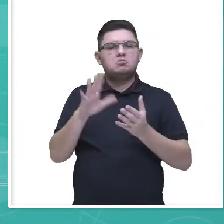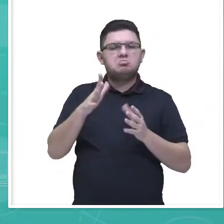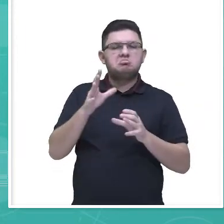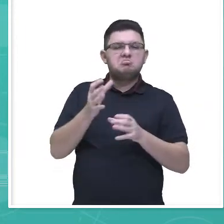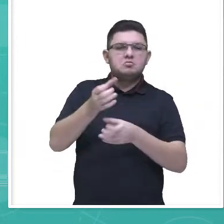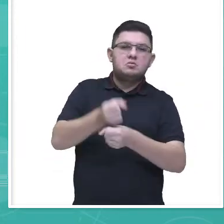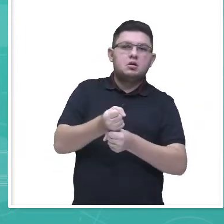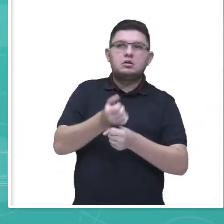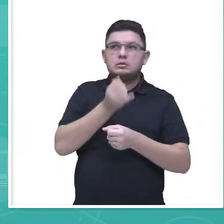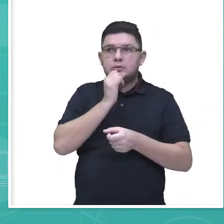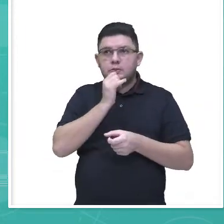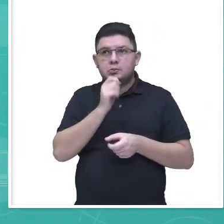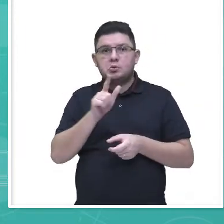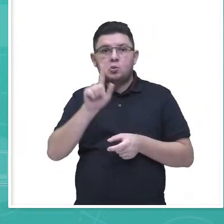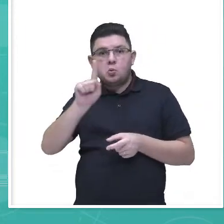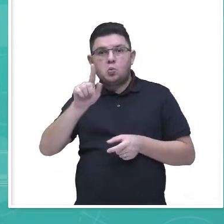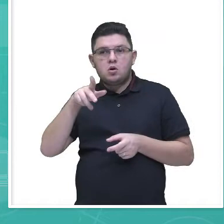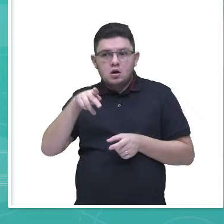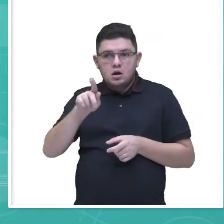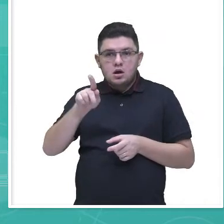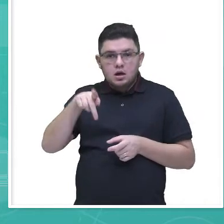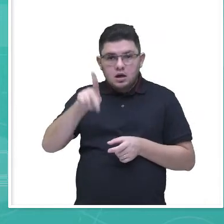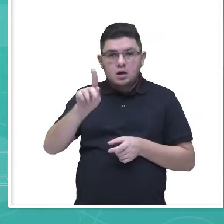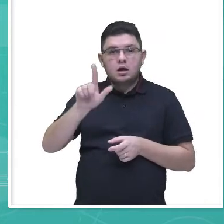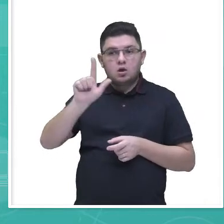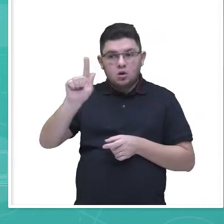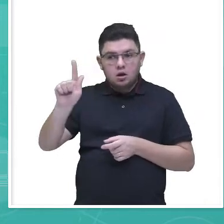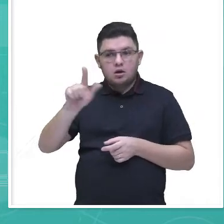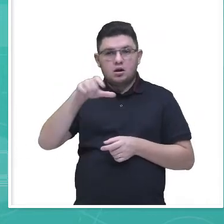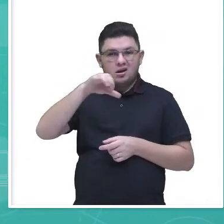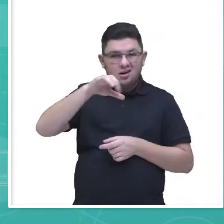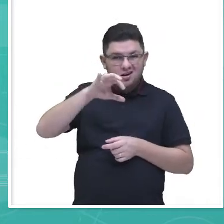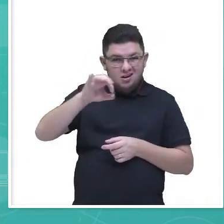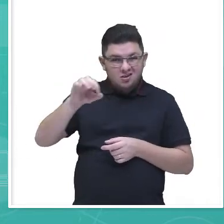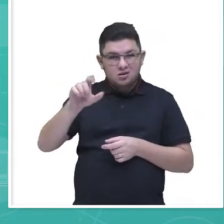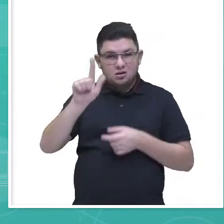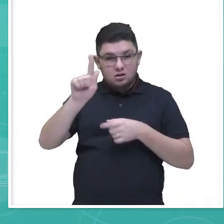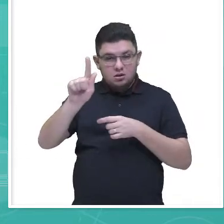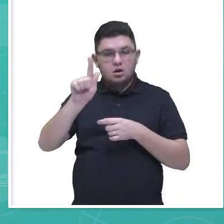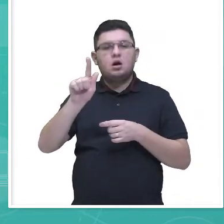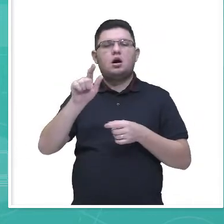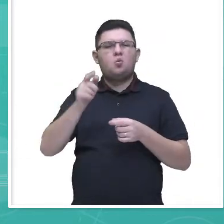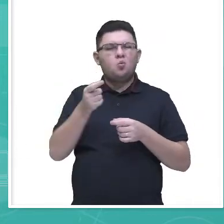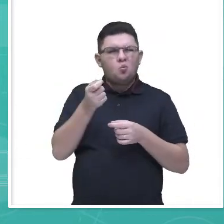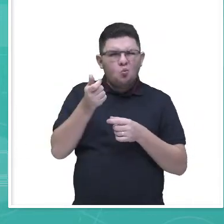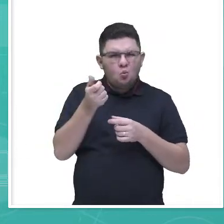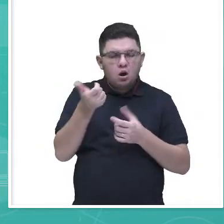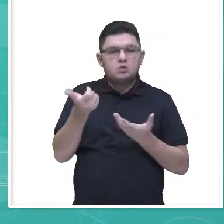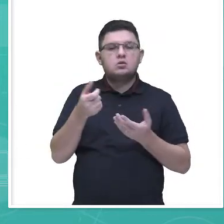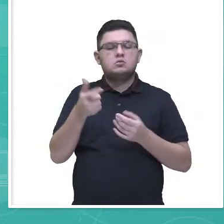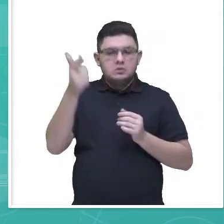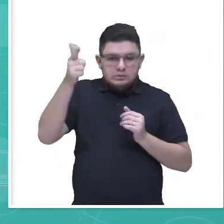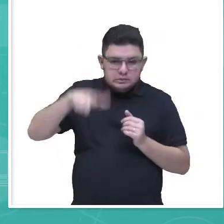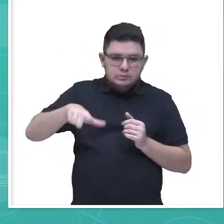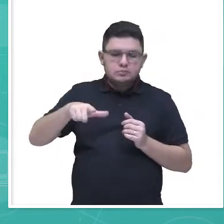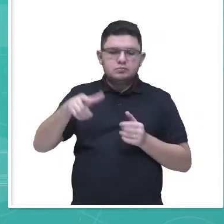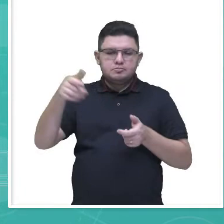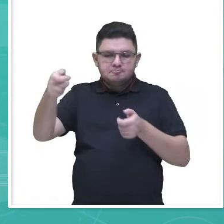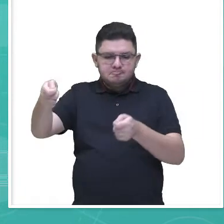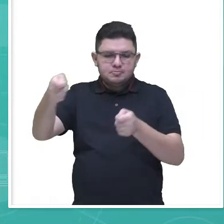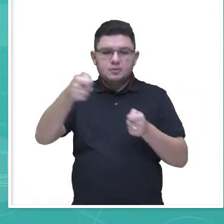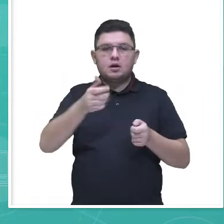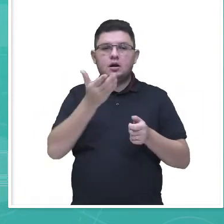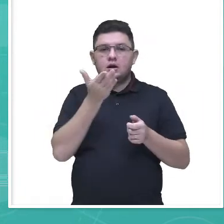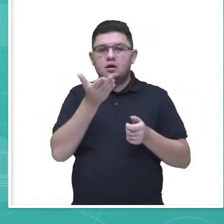falar, deu 1,9 kg. Ainda não é 2 quilos, né? Aí você diz, coloca mais um pouco. Aí ele vai, pega mais um pouco e coloca aqui